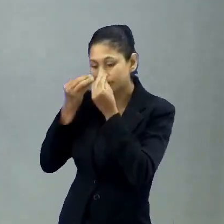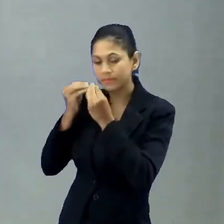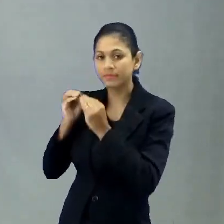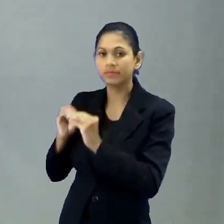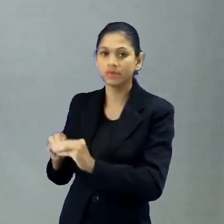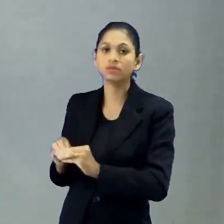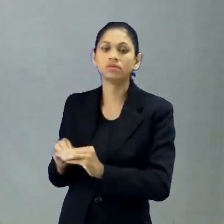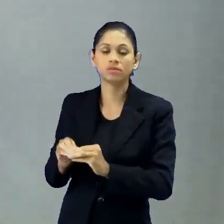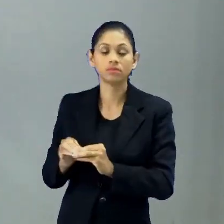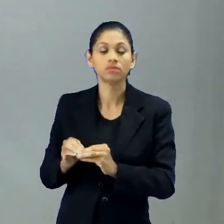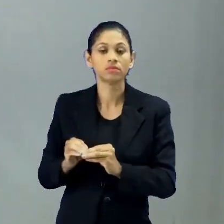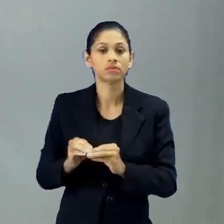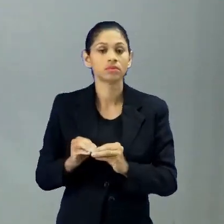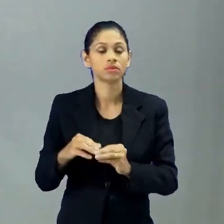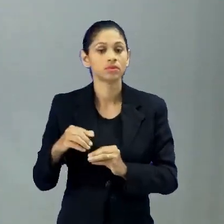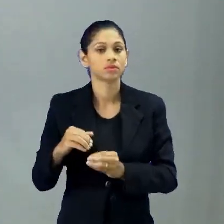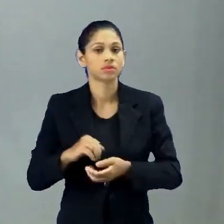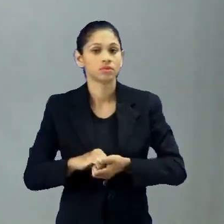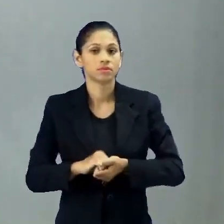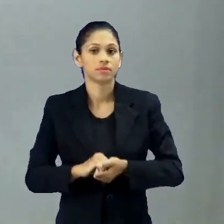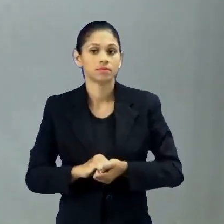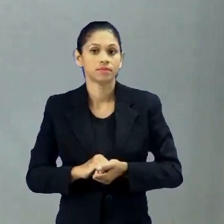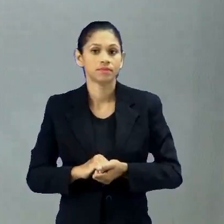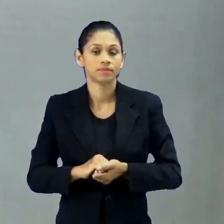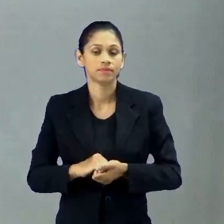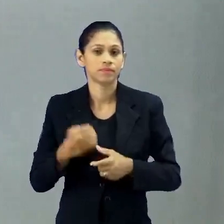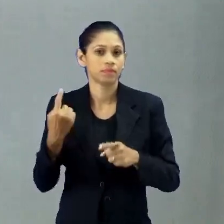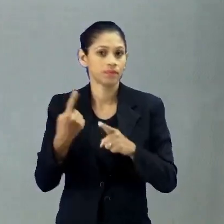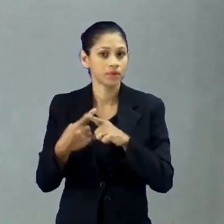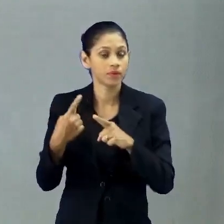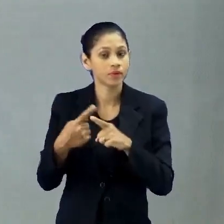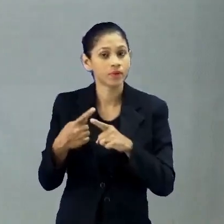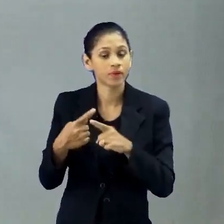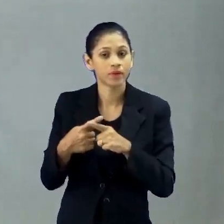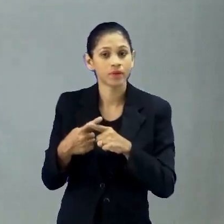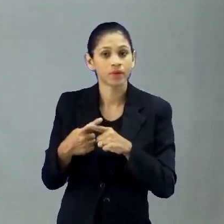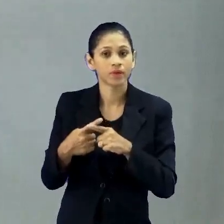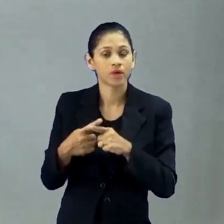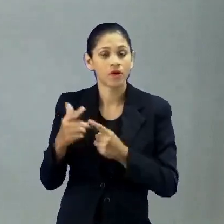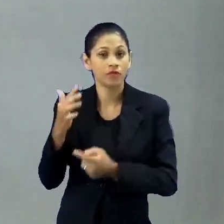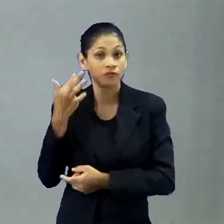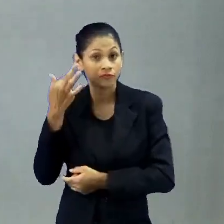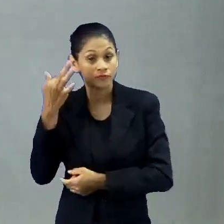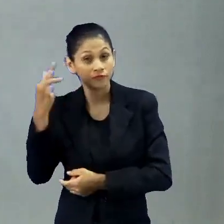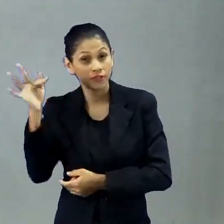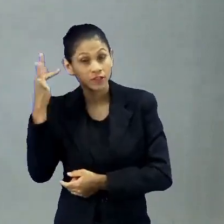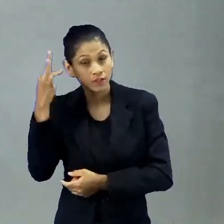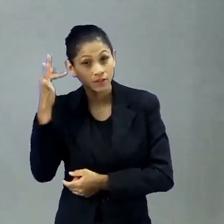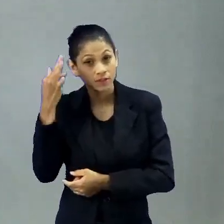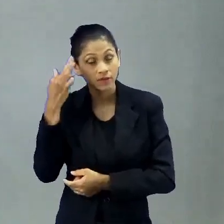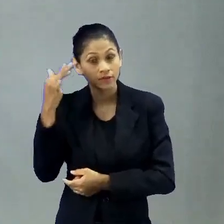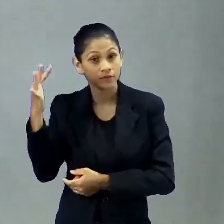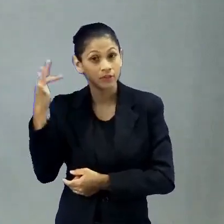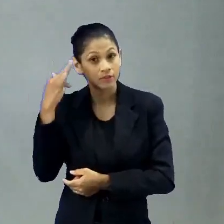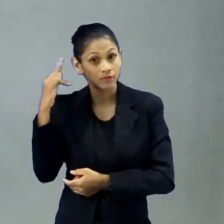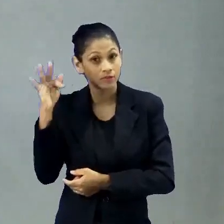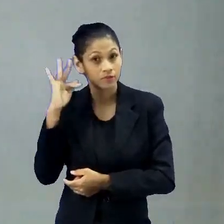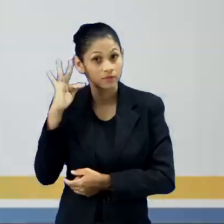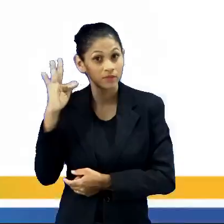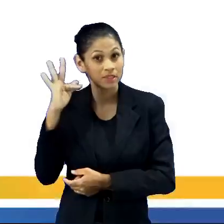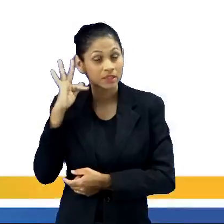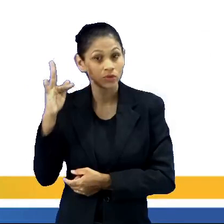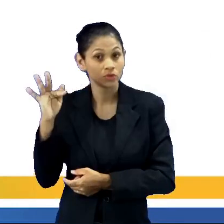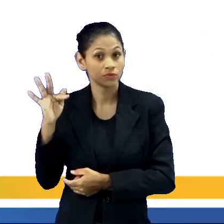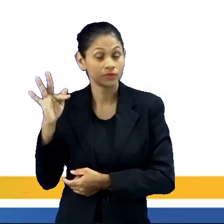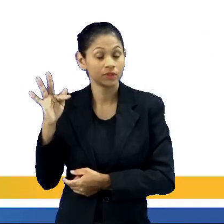estava elencando a todos vocês. Porque a filosofia dos direitos humanos leva em consideração